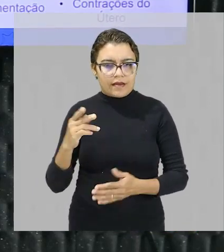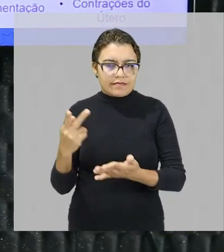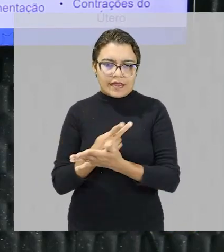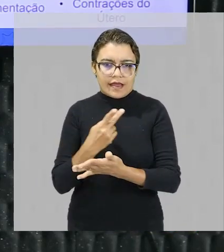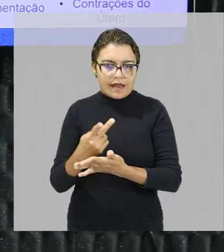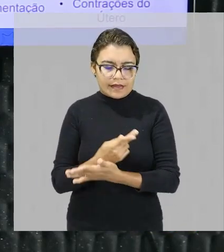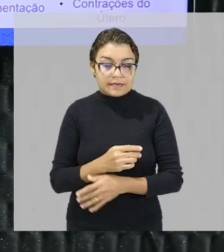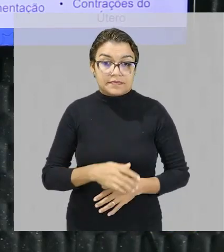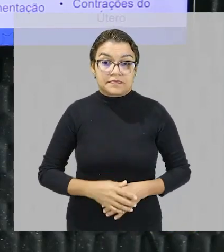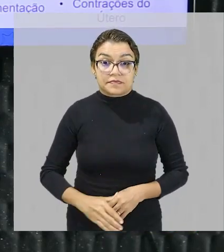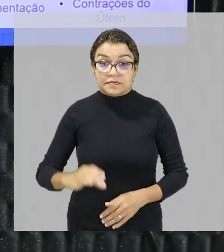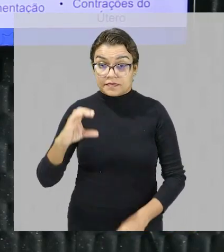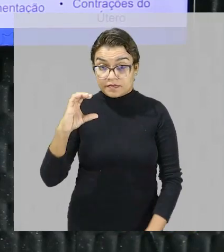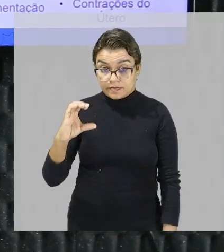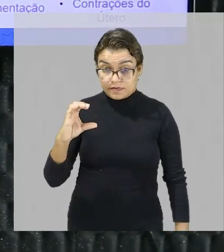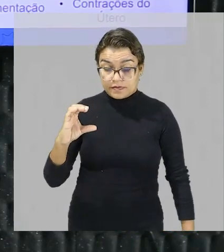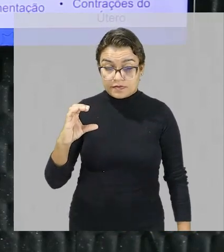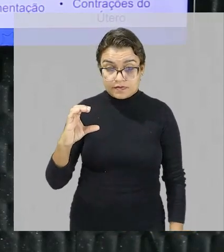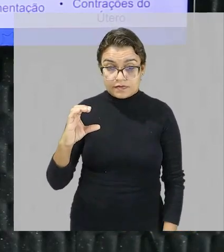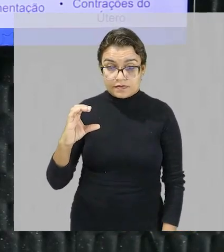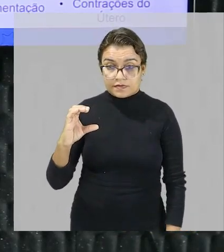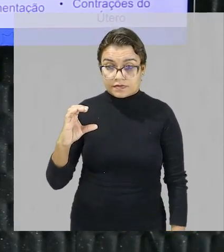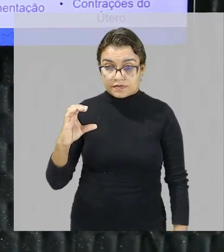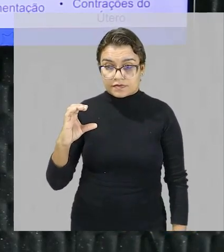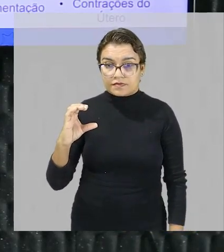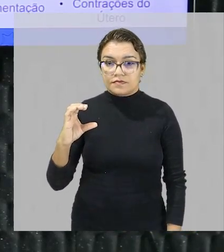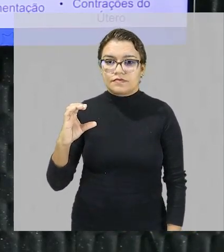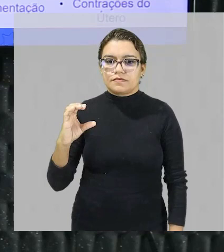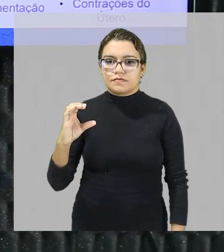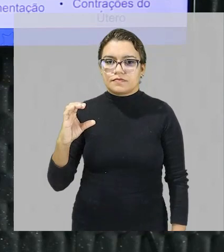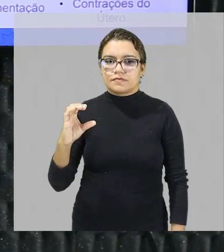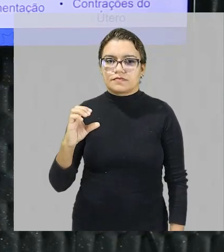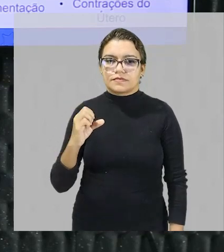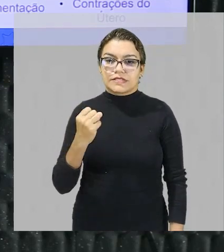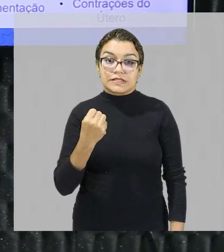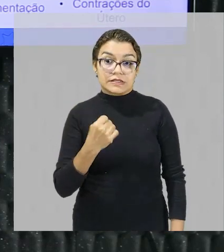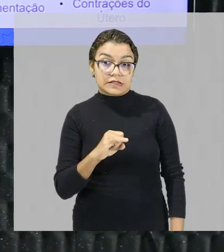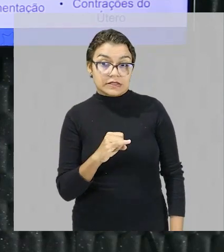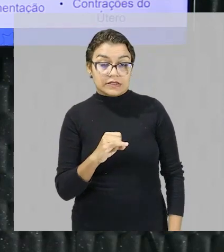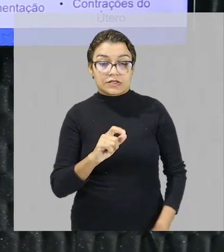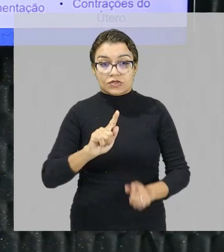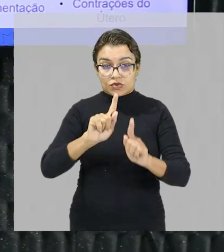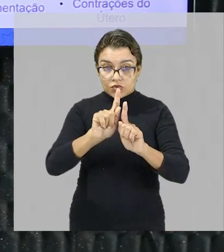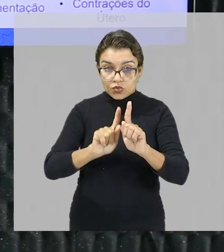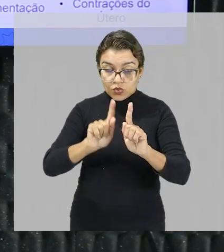C. Olha o que está dizendo ali, ó. Se o gráfico